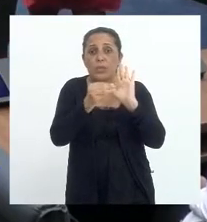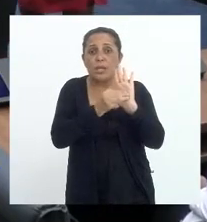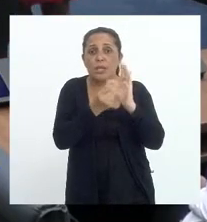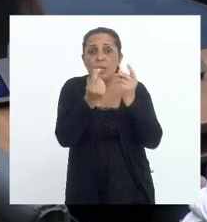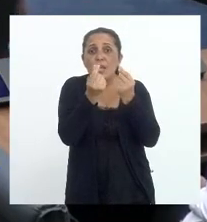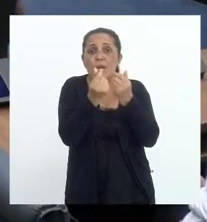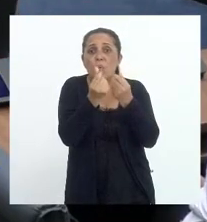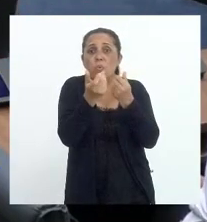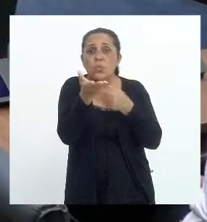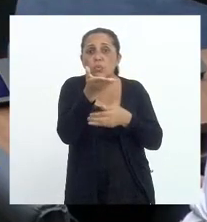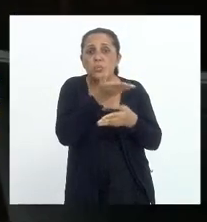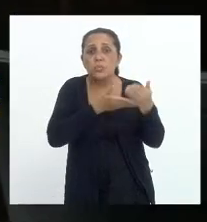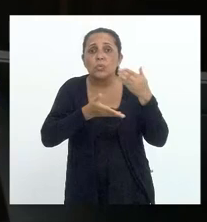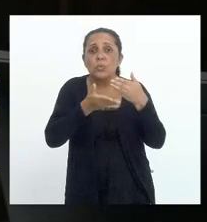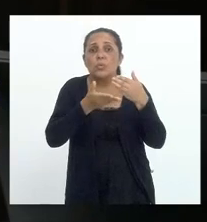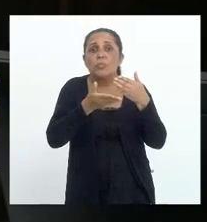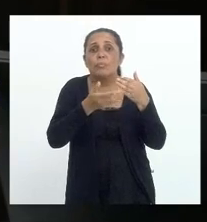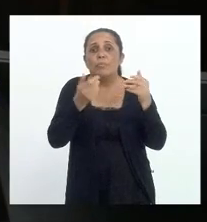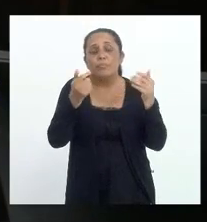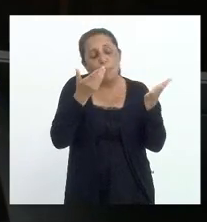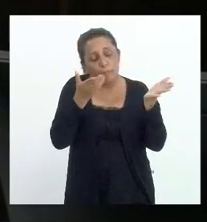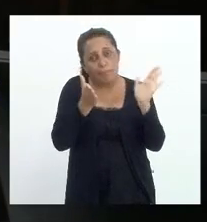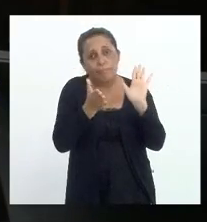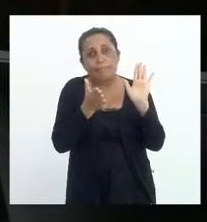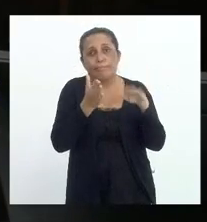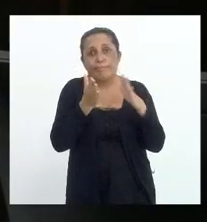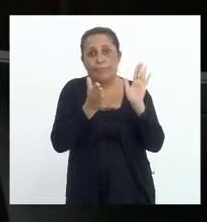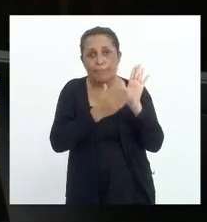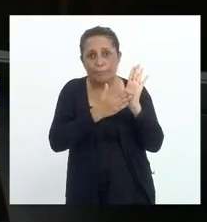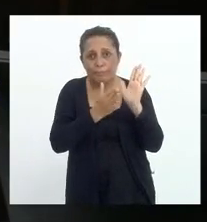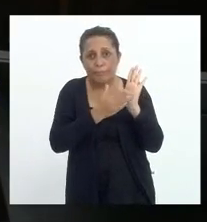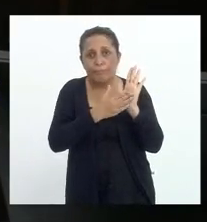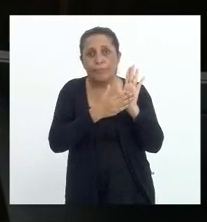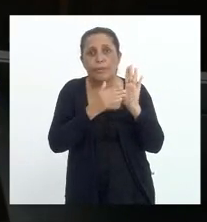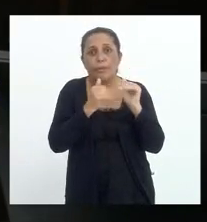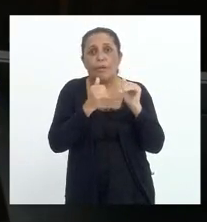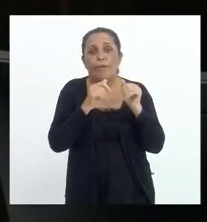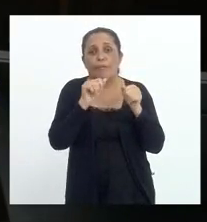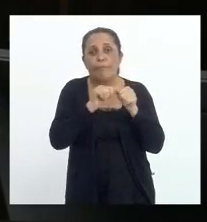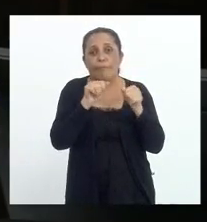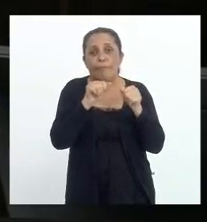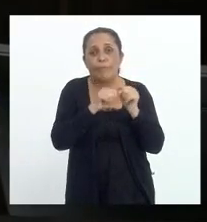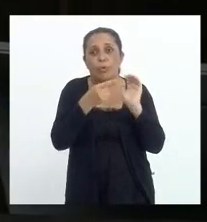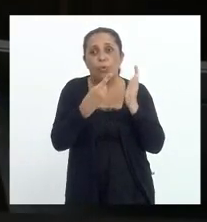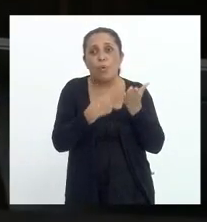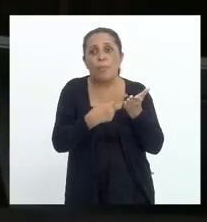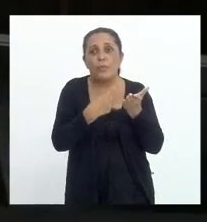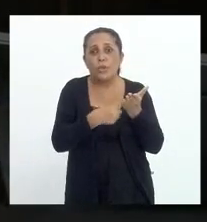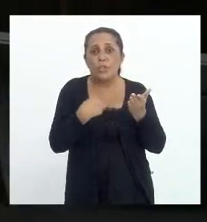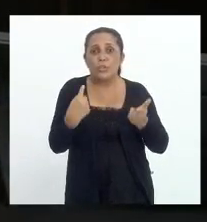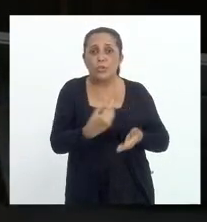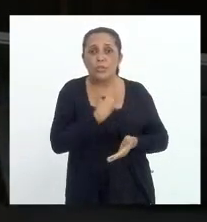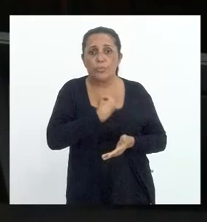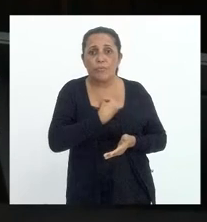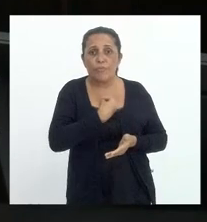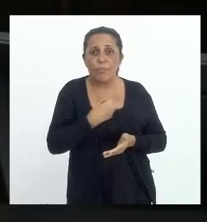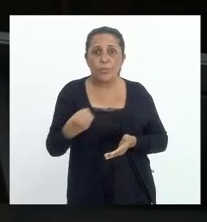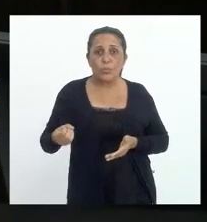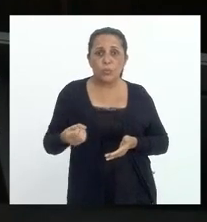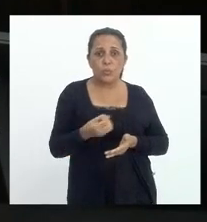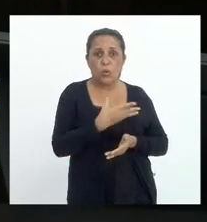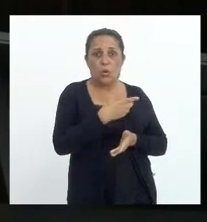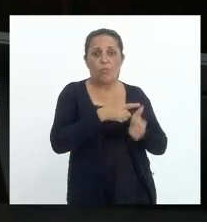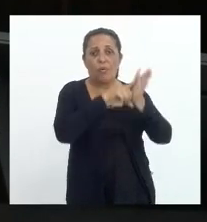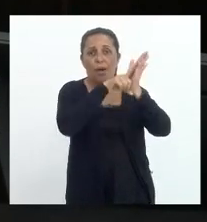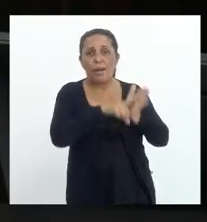poder honrar aqueles compromissos. O que nós estamos vivendo agora, nesse momento, é uma nova análise em que